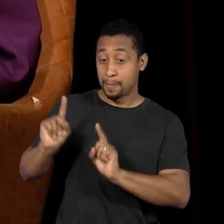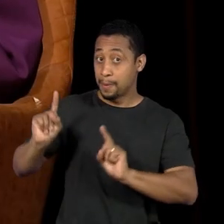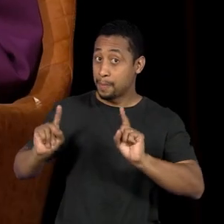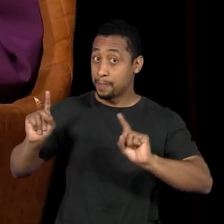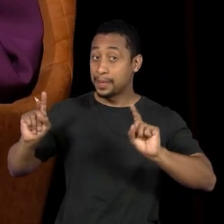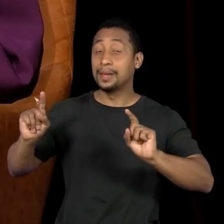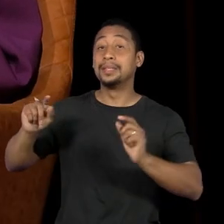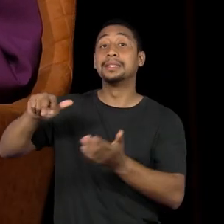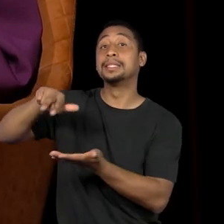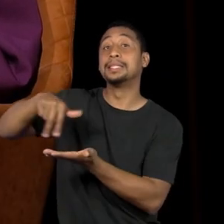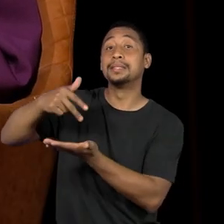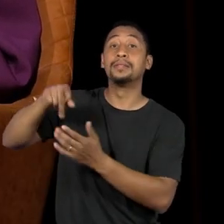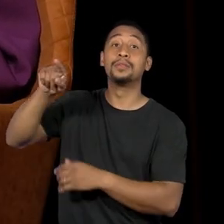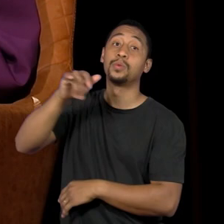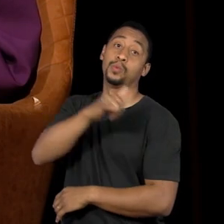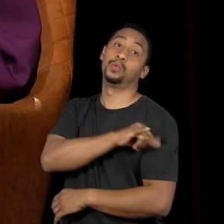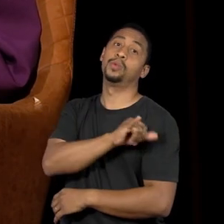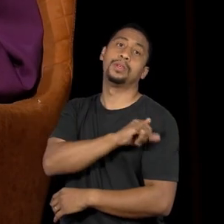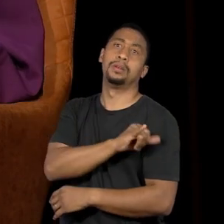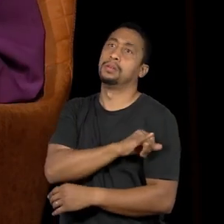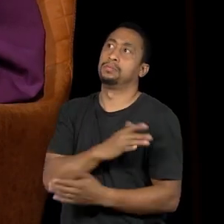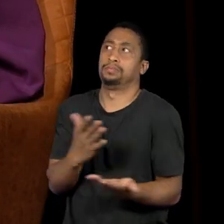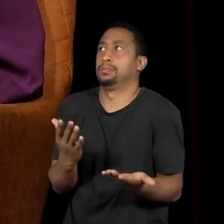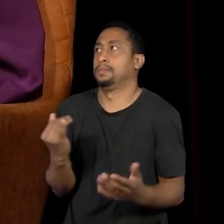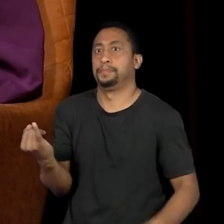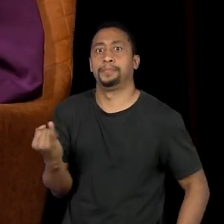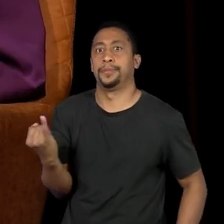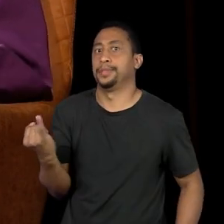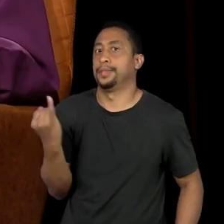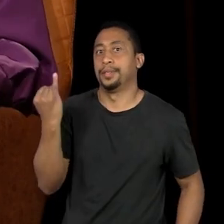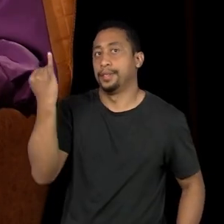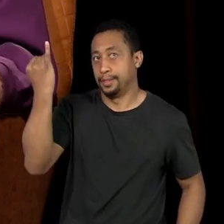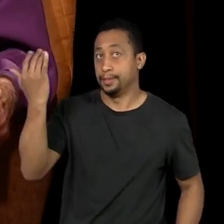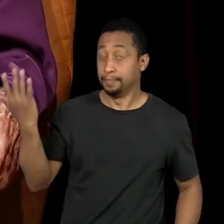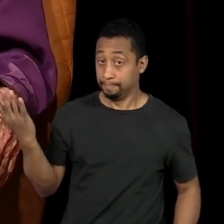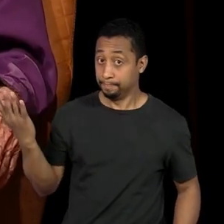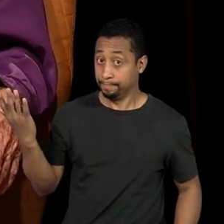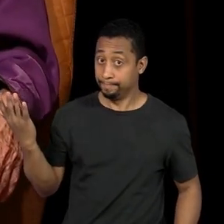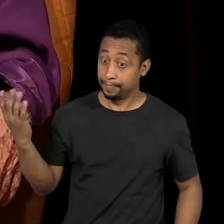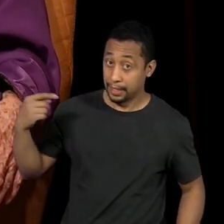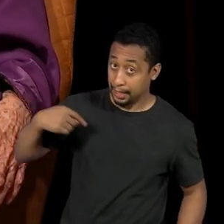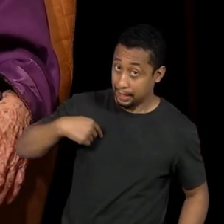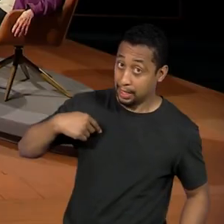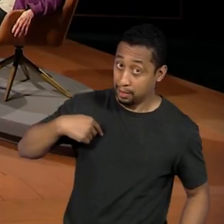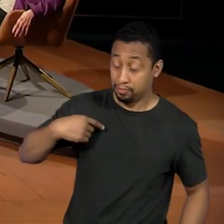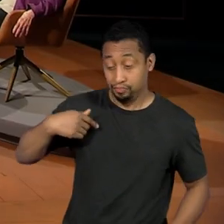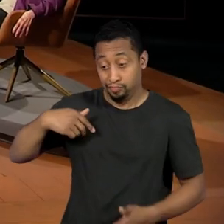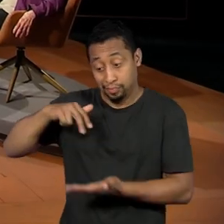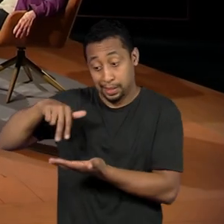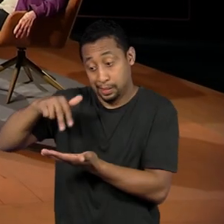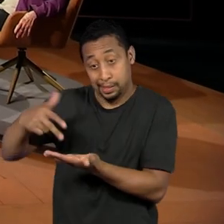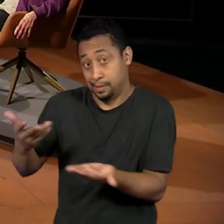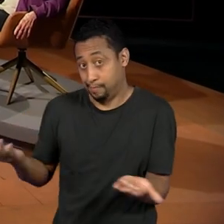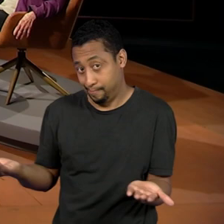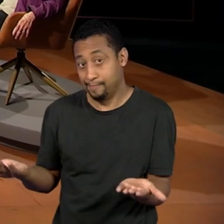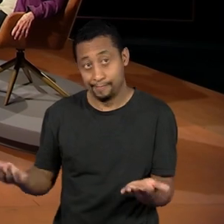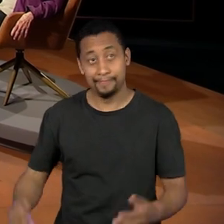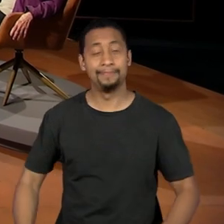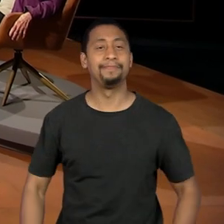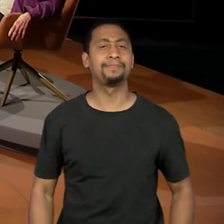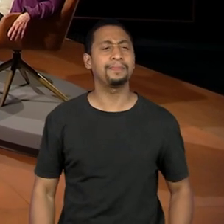Janeiro, uma coisa importantíssima. E foi aberta a Rosa Nova e eu e dançava. Agora,